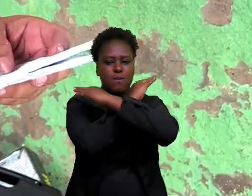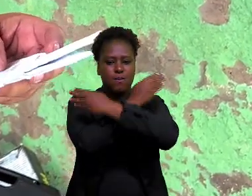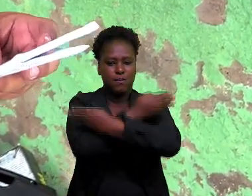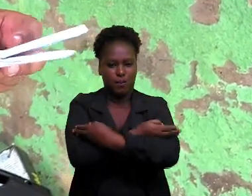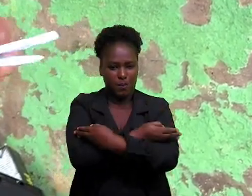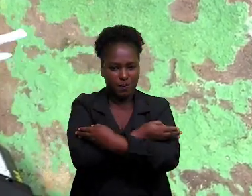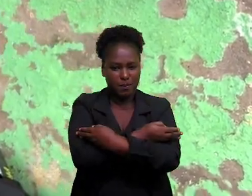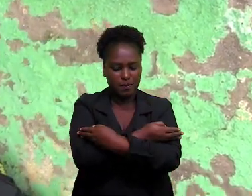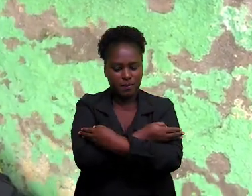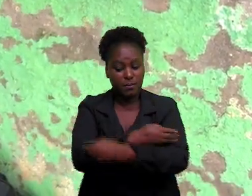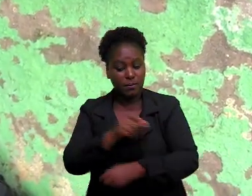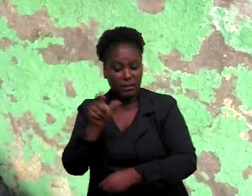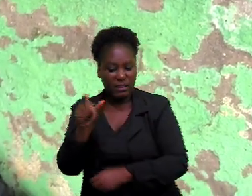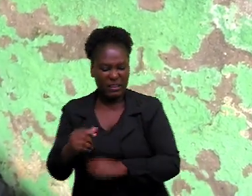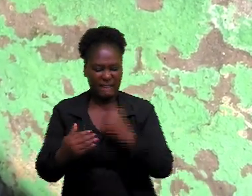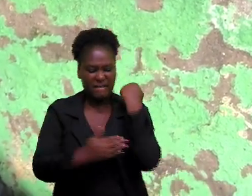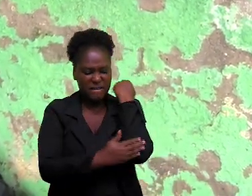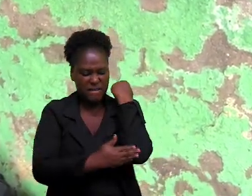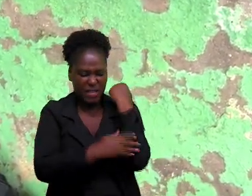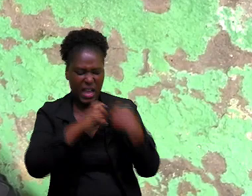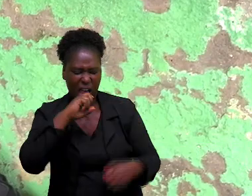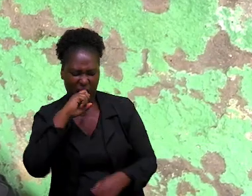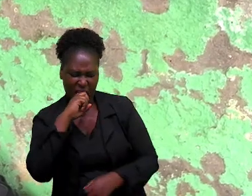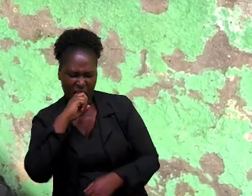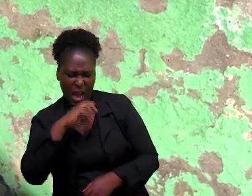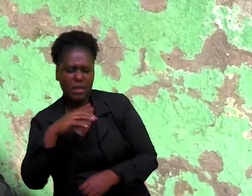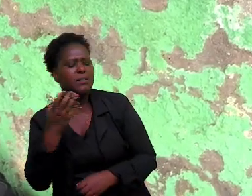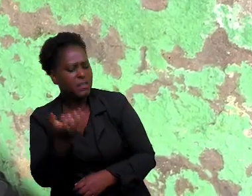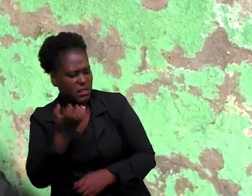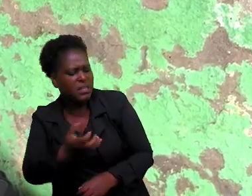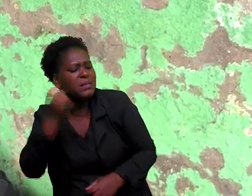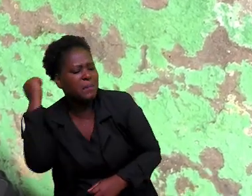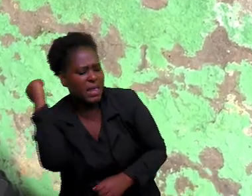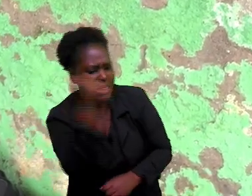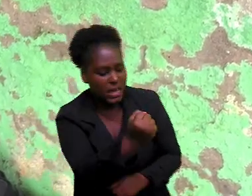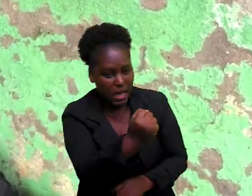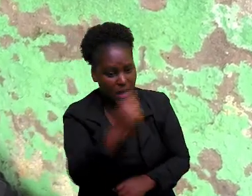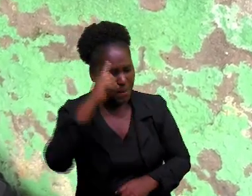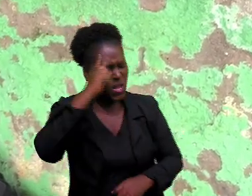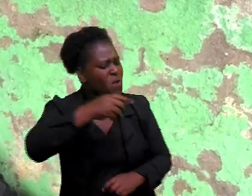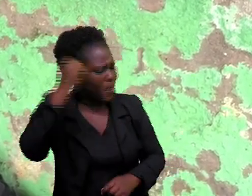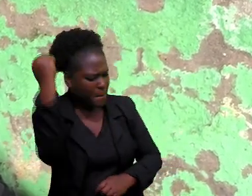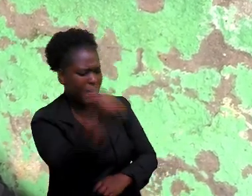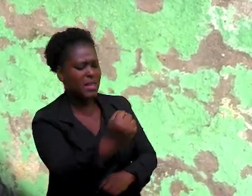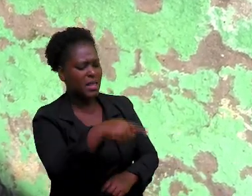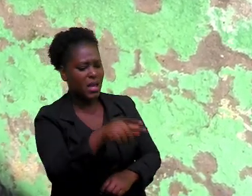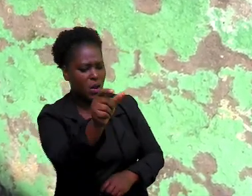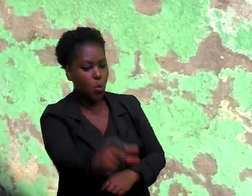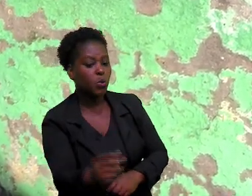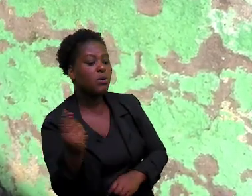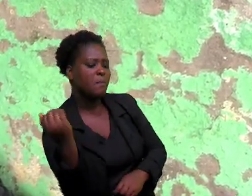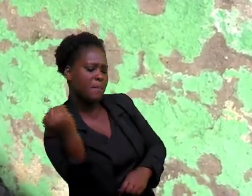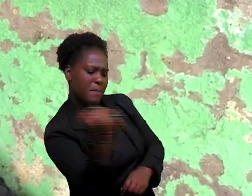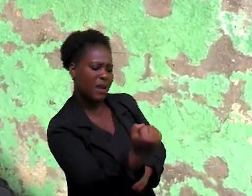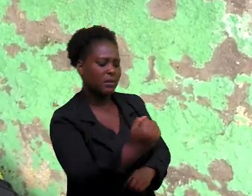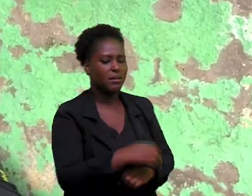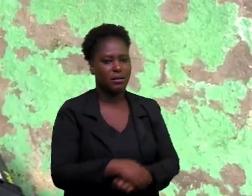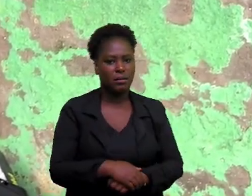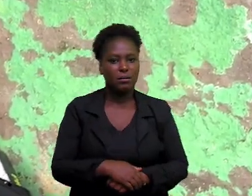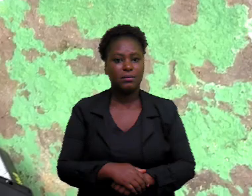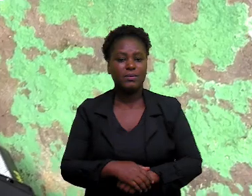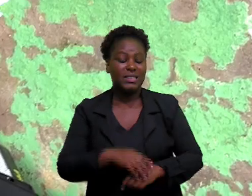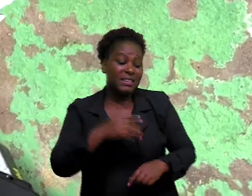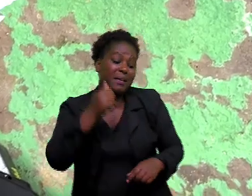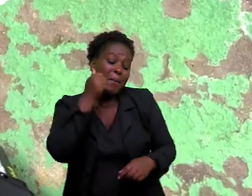Logo, ela descobre que a jovem não morreu, e está morando na floresta